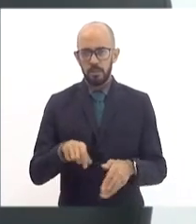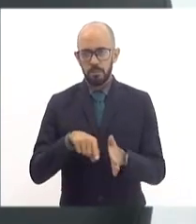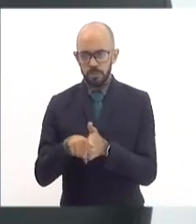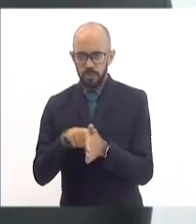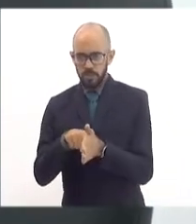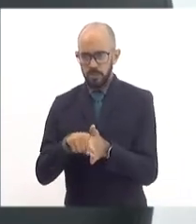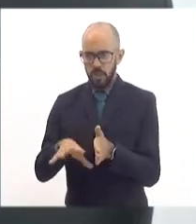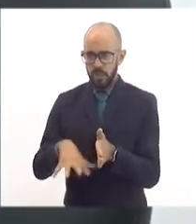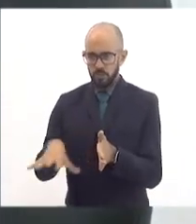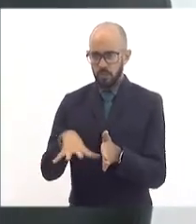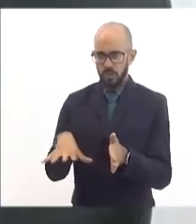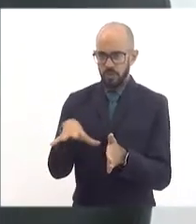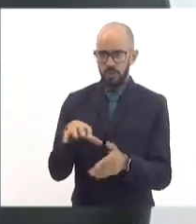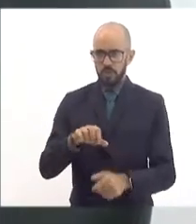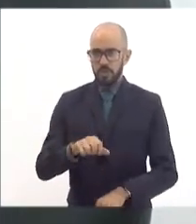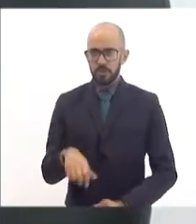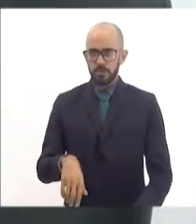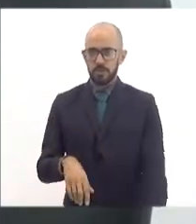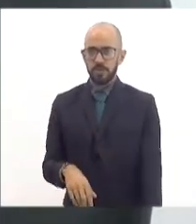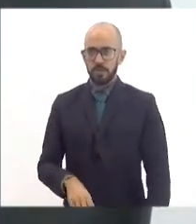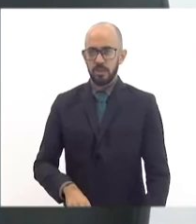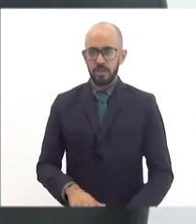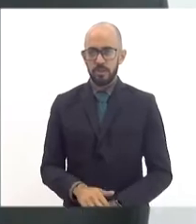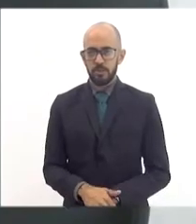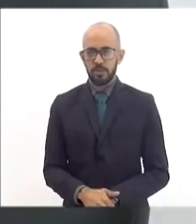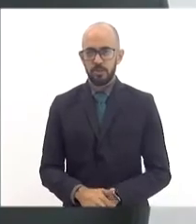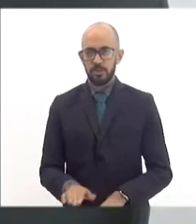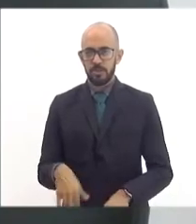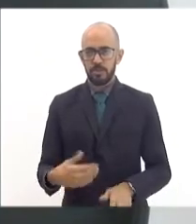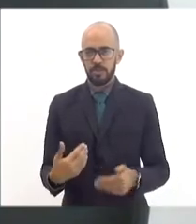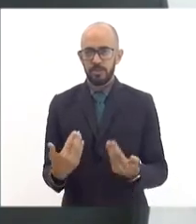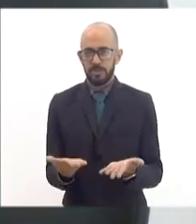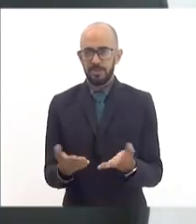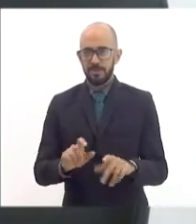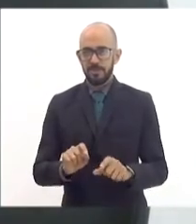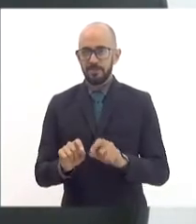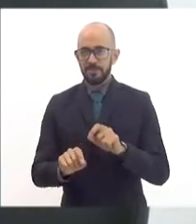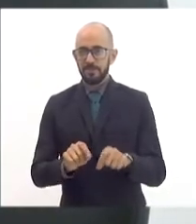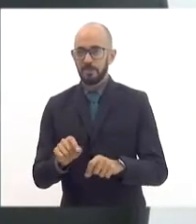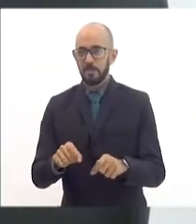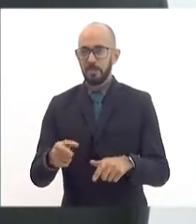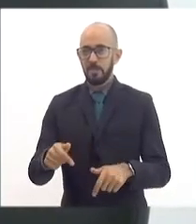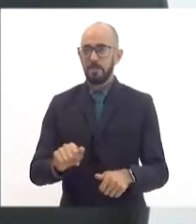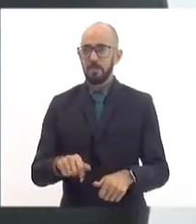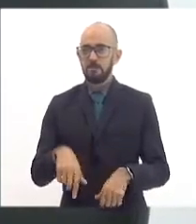que mais organizada. Eu não estou acompanhando aí a partir da gestão do Gerson, mas eu acho que a gente precisa